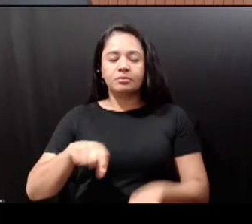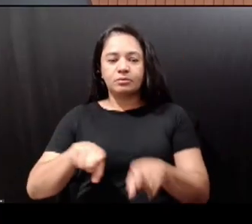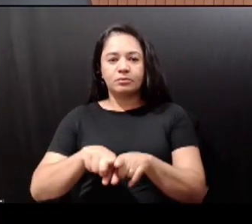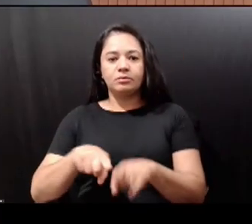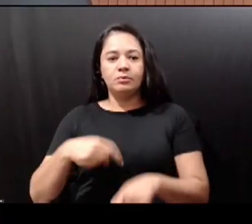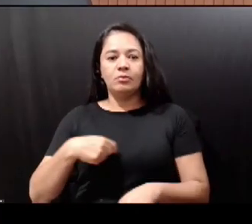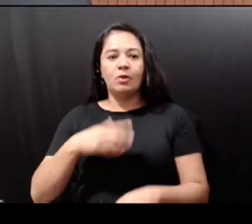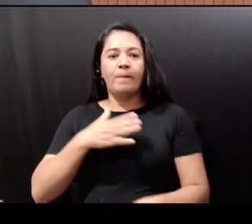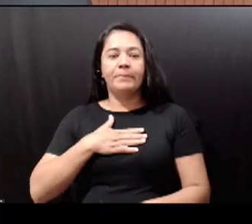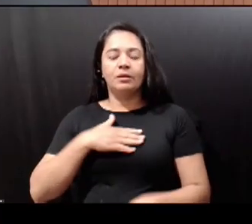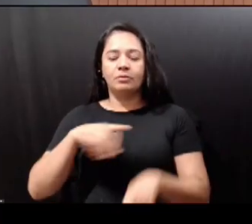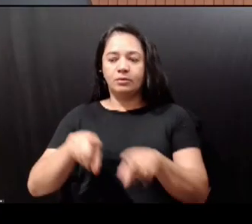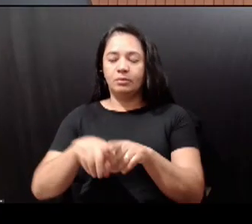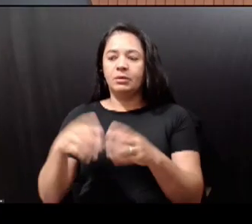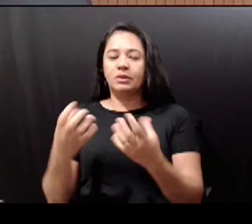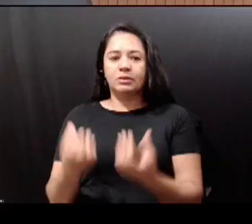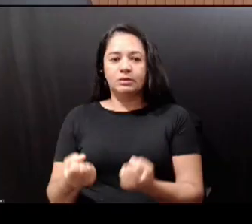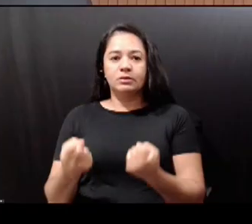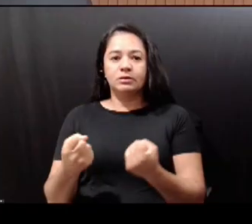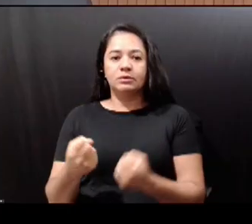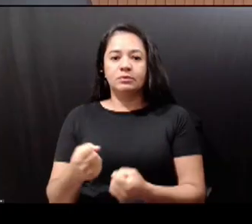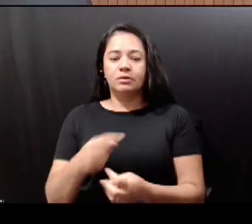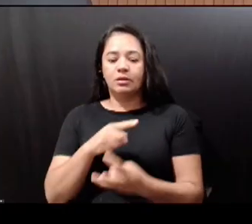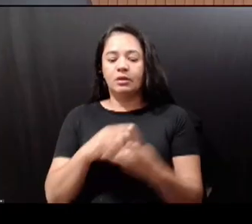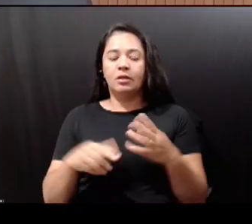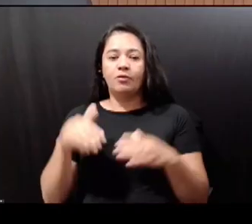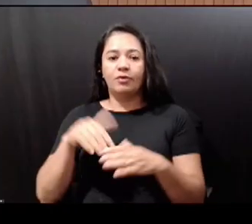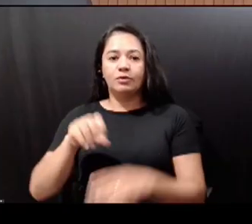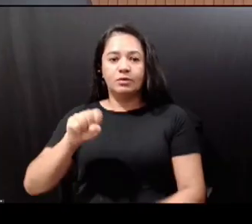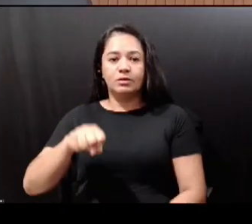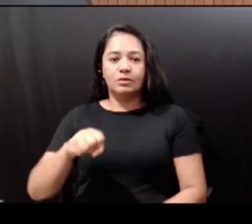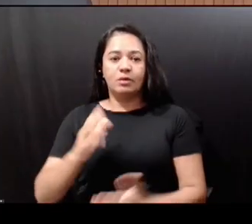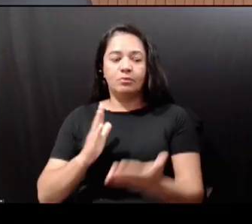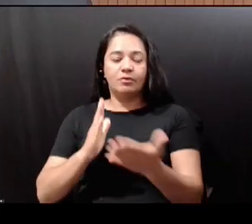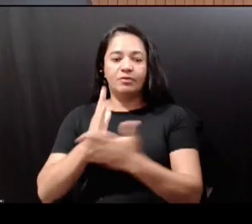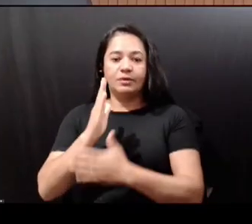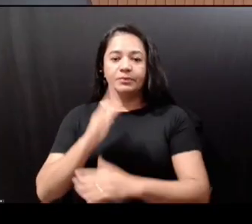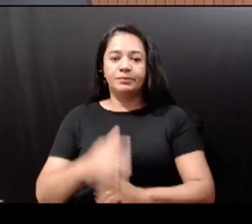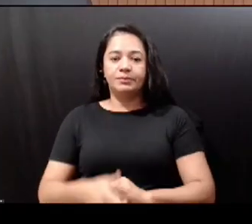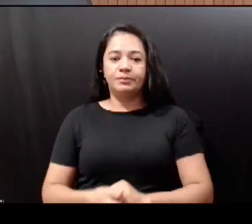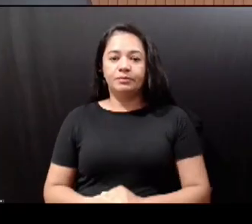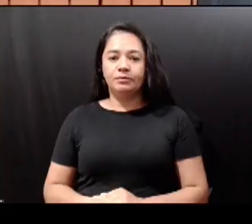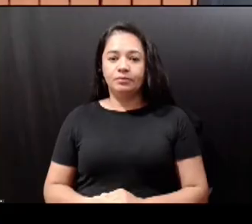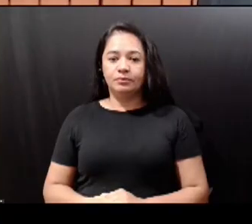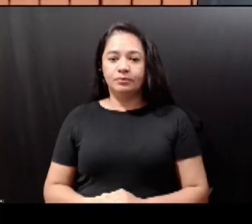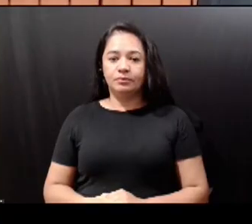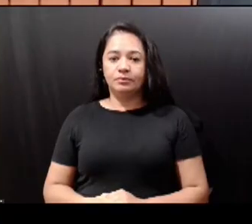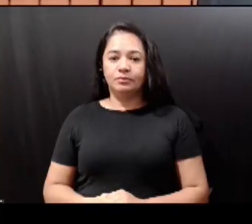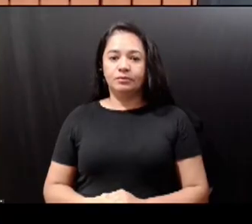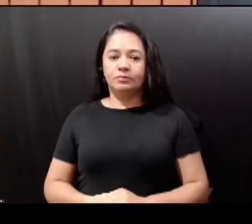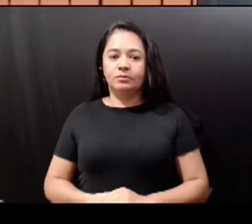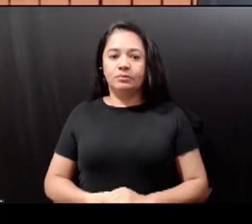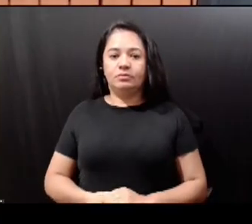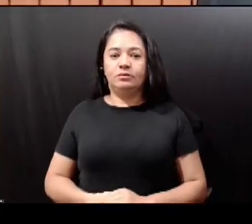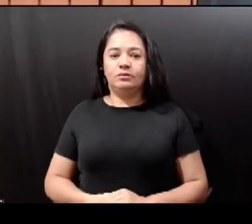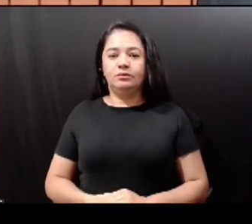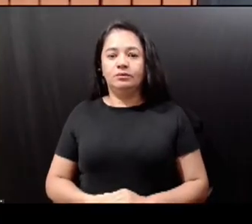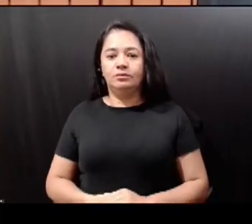também é favorável, com 3 votos favoráveis, está aprovado o terceiro item da